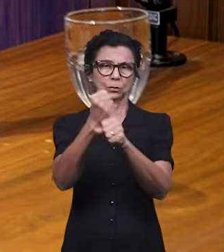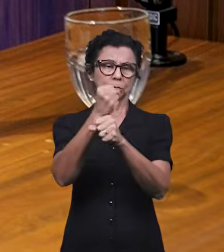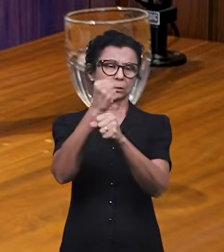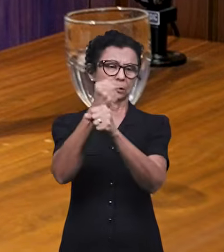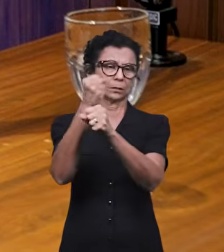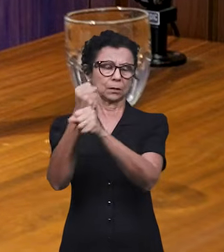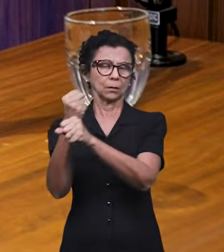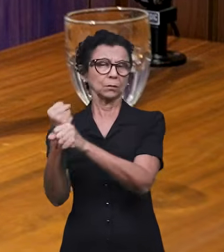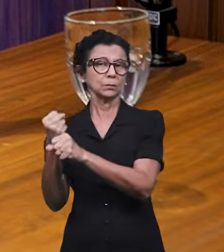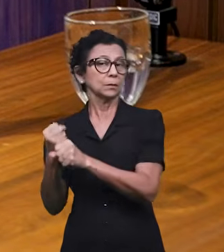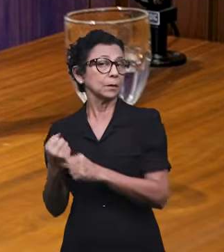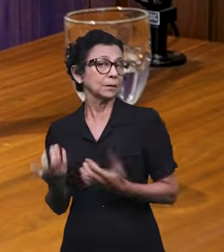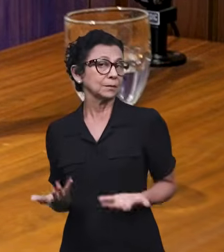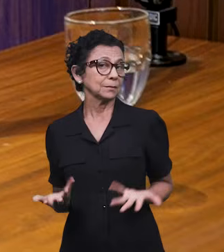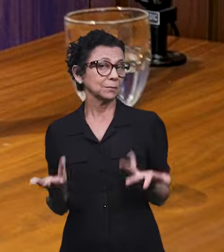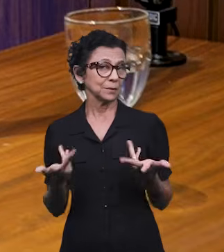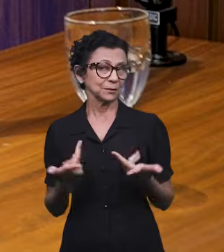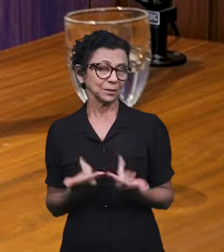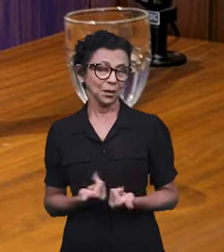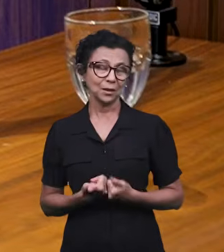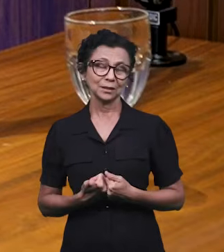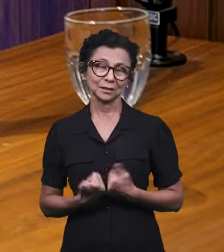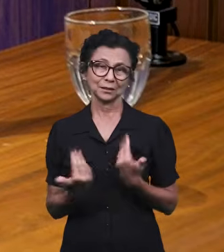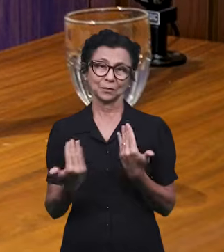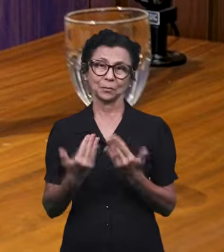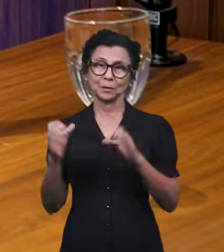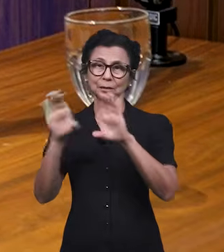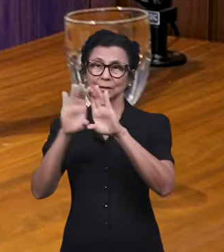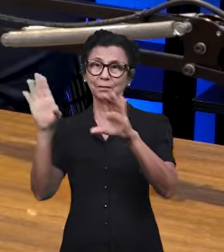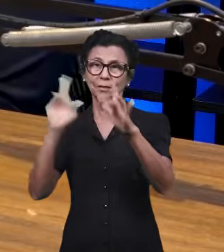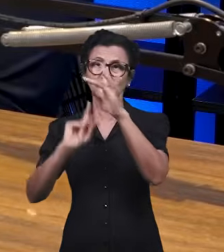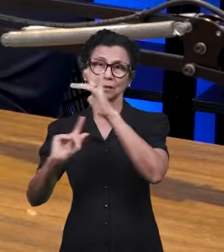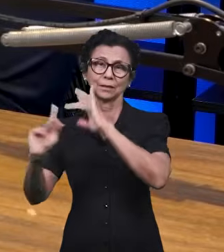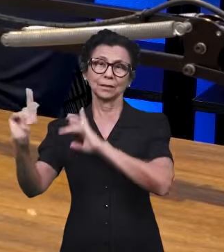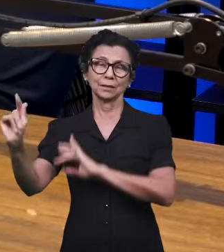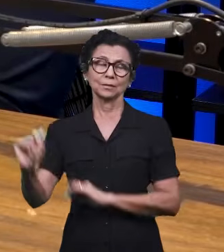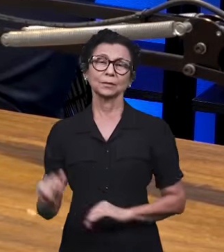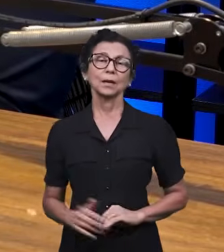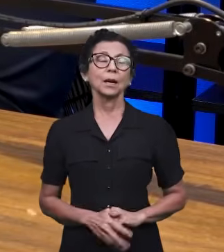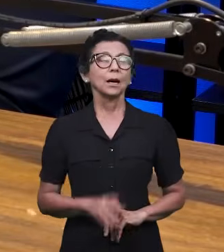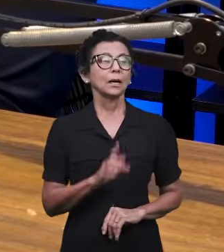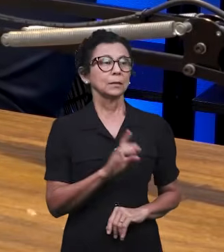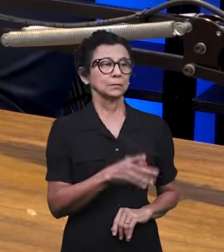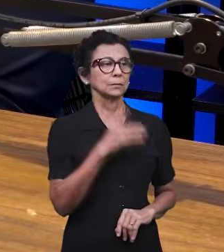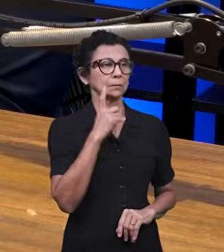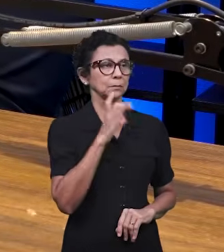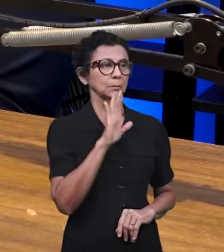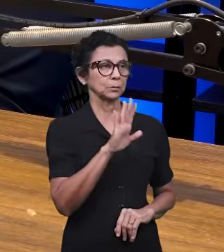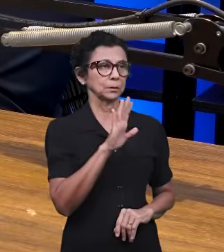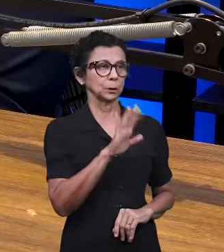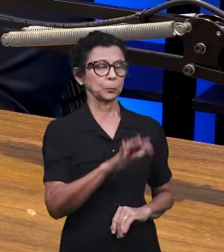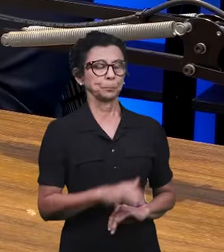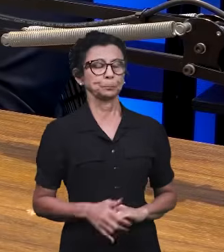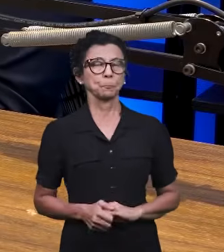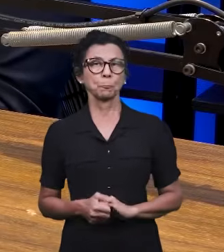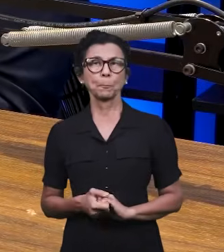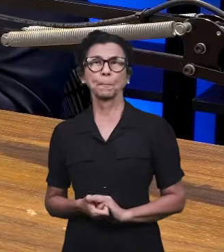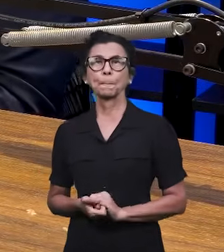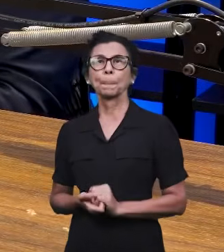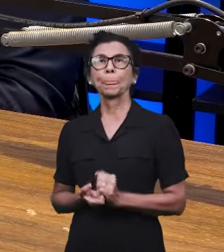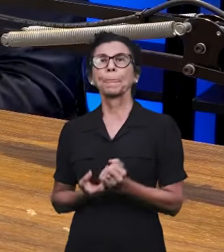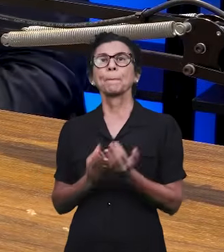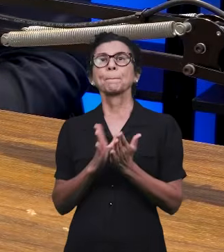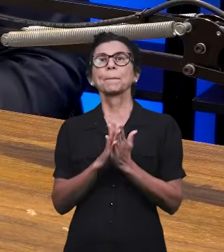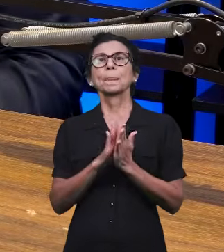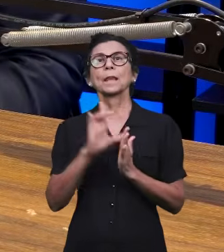execução que são maravilhosos para a nossa vida, né? Eu chamo a atenção aqui, Felipe, para a excelência, né? A palavra do Senhor